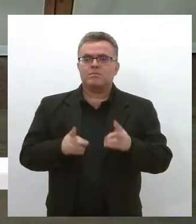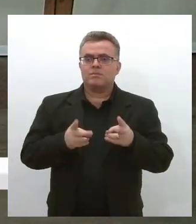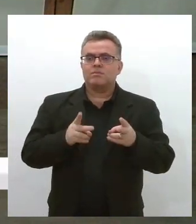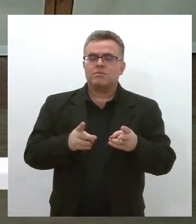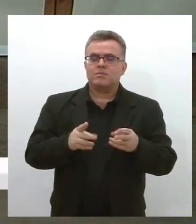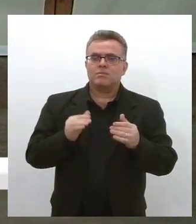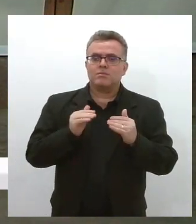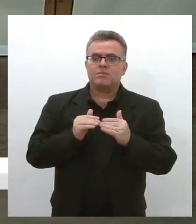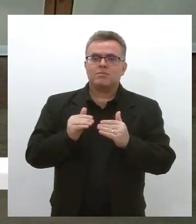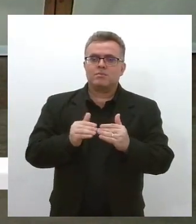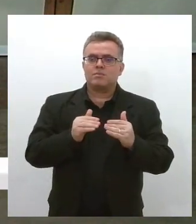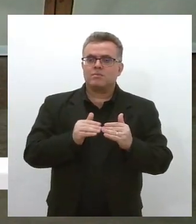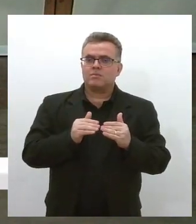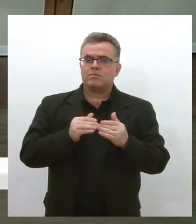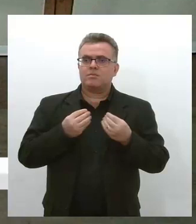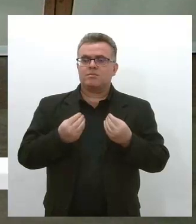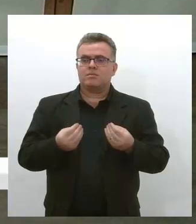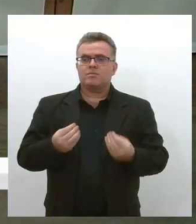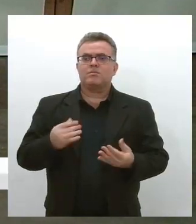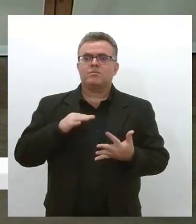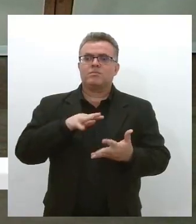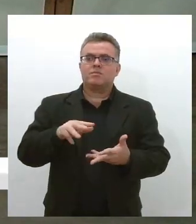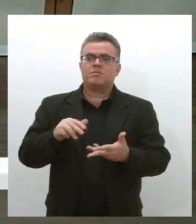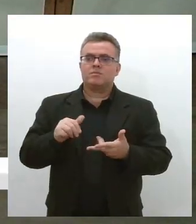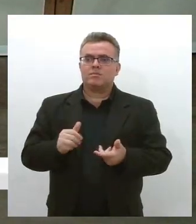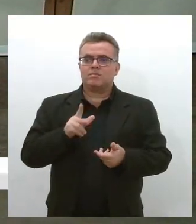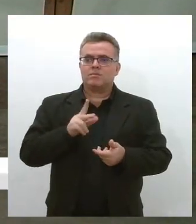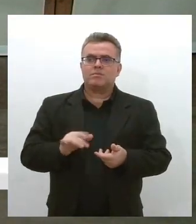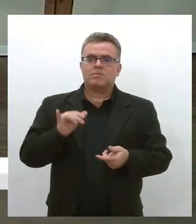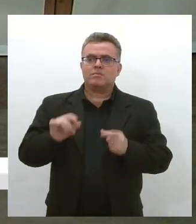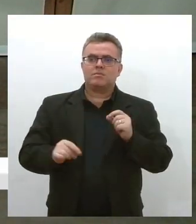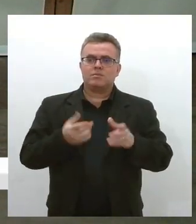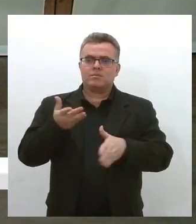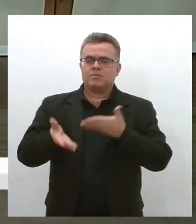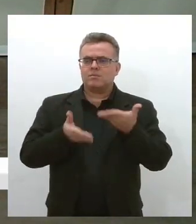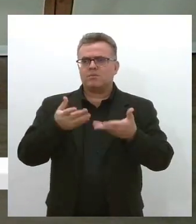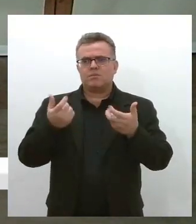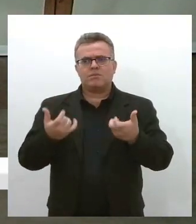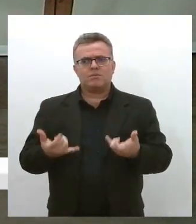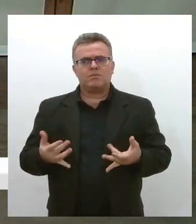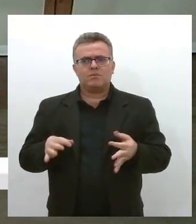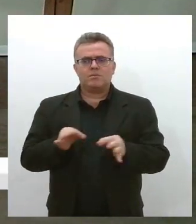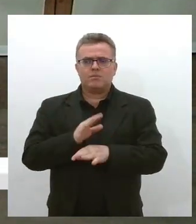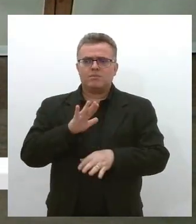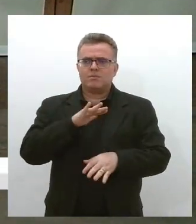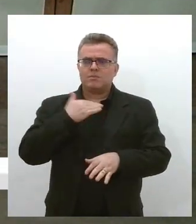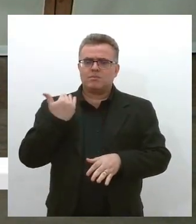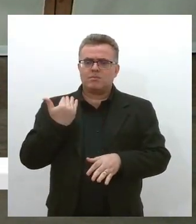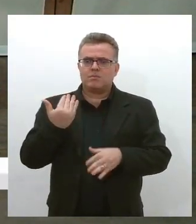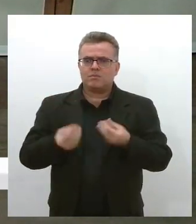uma parte do mundo quando vai tratar da questão da morte, né? E desse ritual de luto e